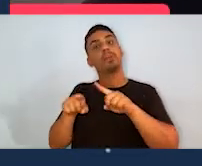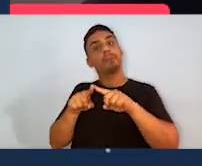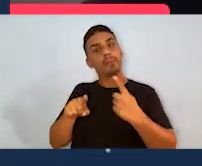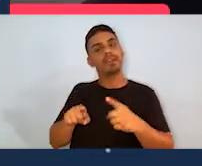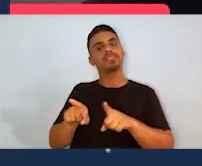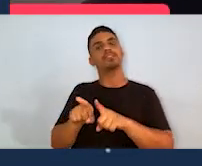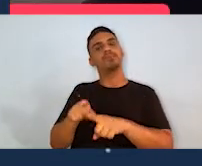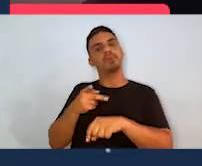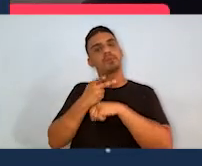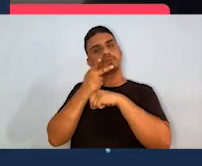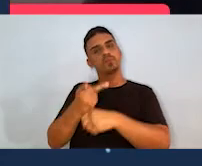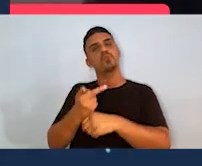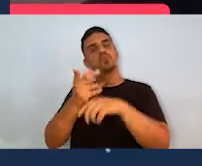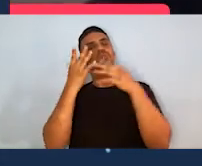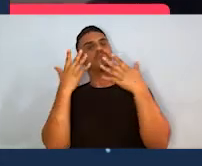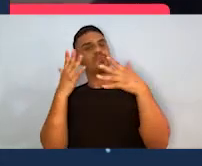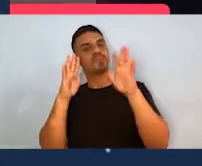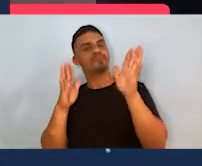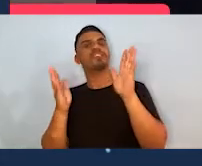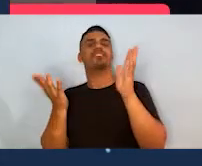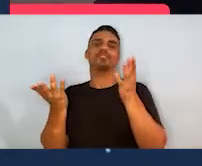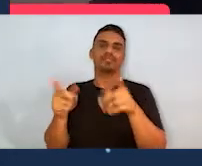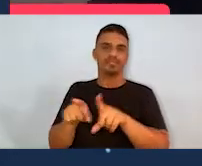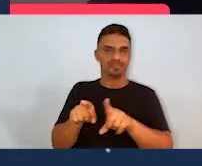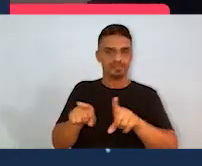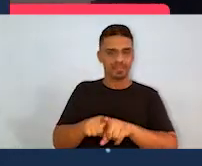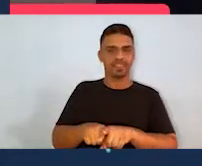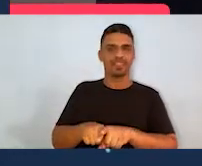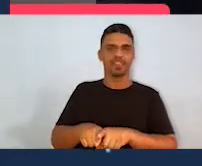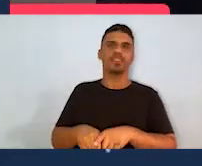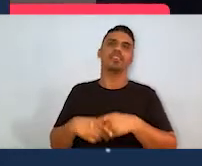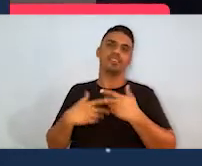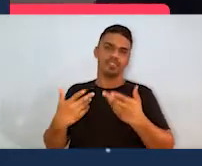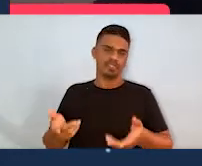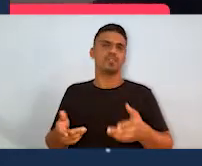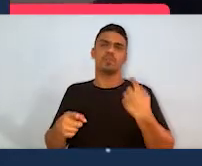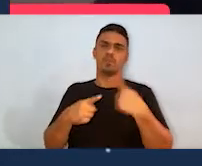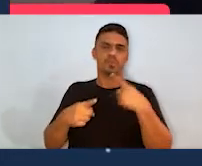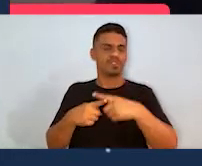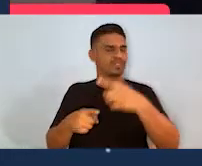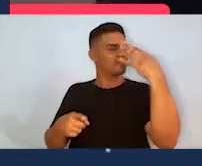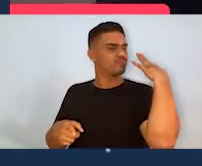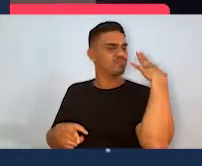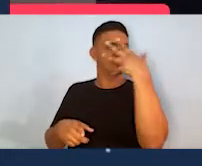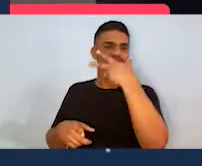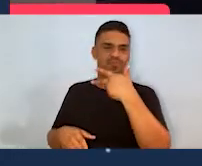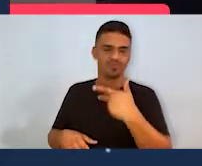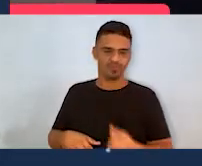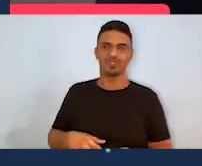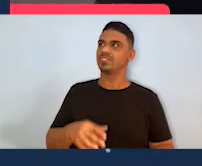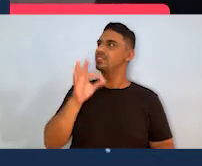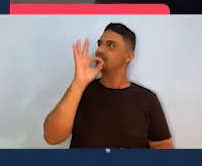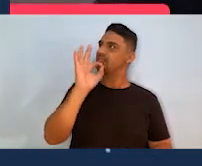para elogiar também, né? Porque o trabalho que você Obrigado. faz, muito bonito, tá joia, gente?